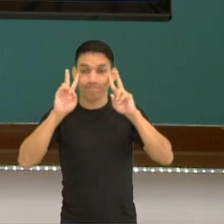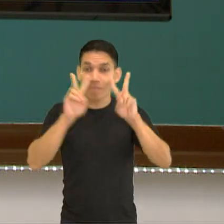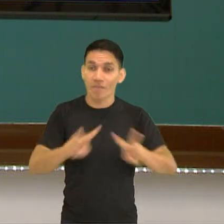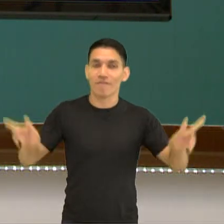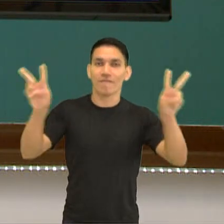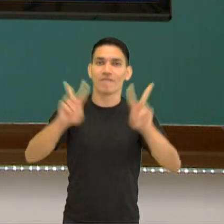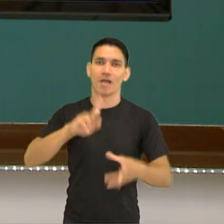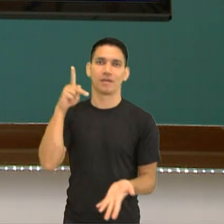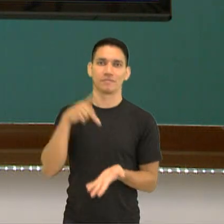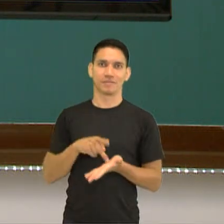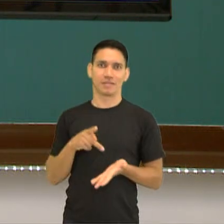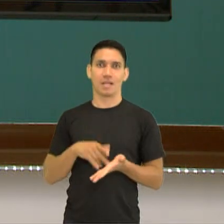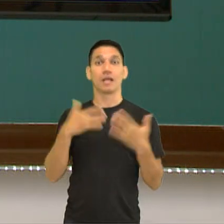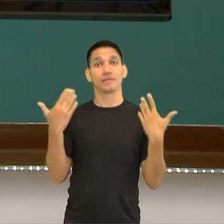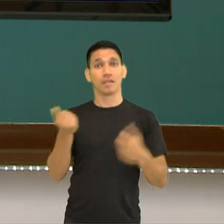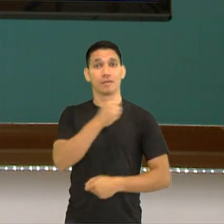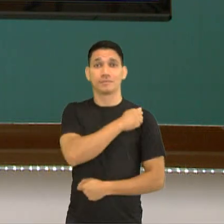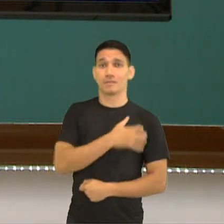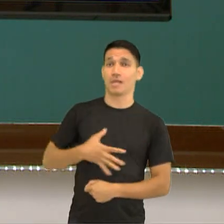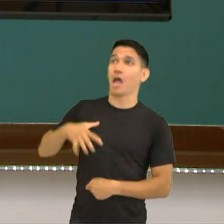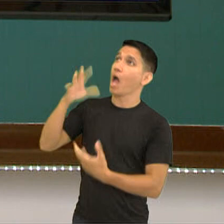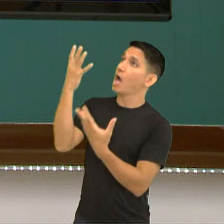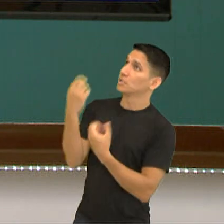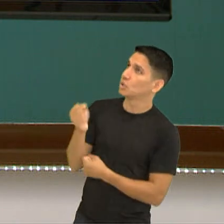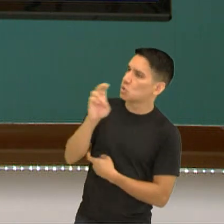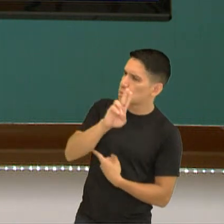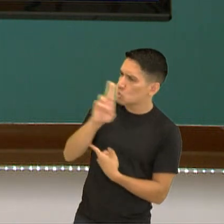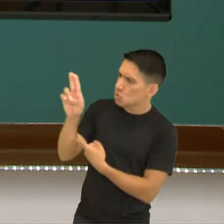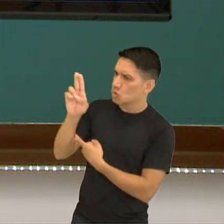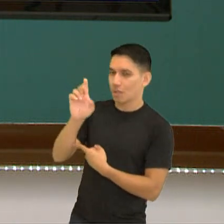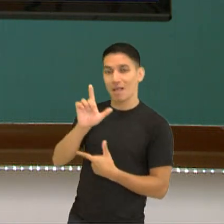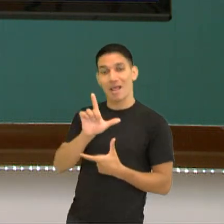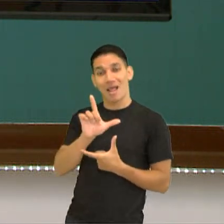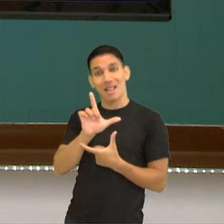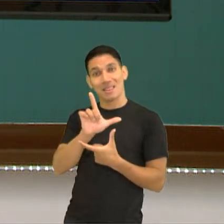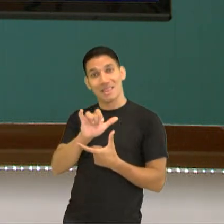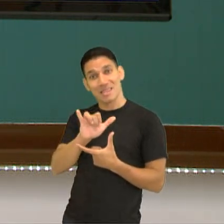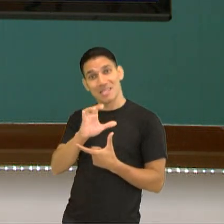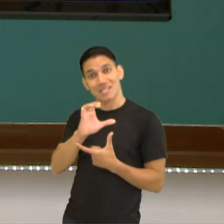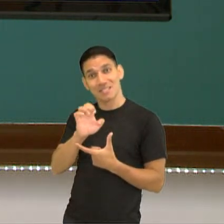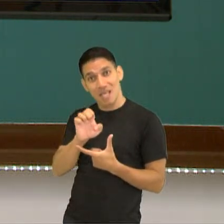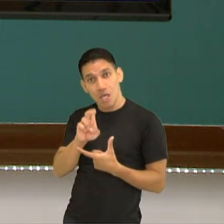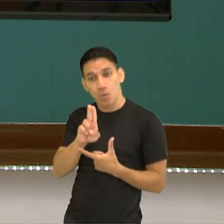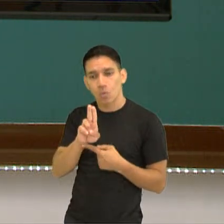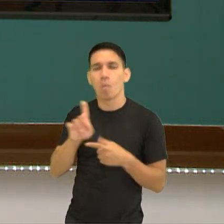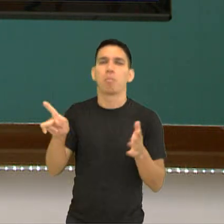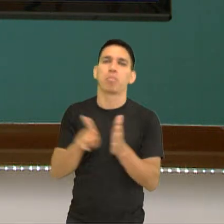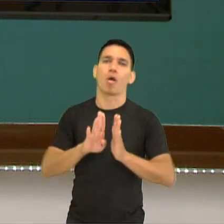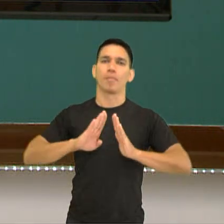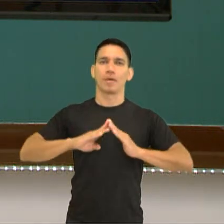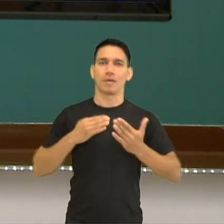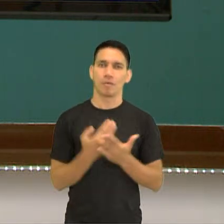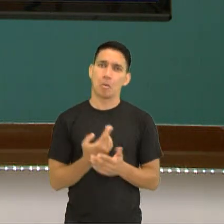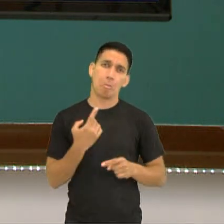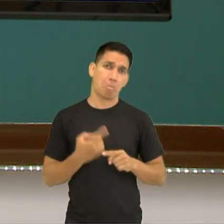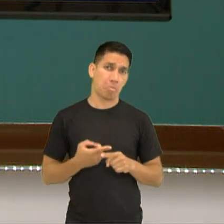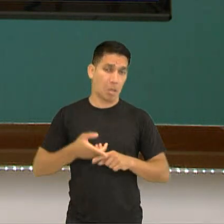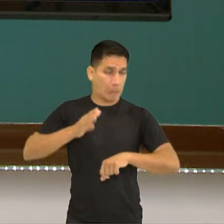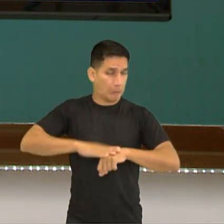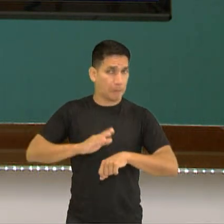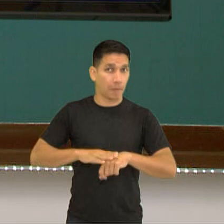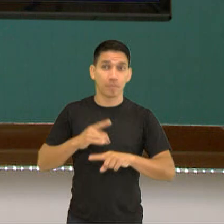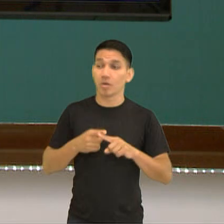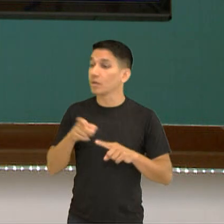aí, o Aristóteles adota este nome, Liceu, para a sua própria escola, já que ele não pôde assumir